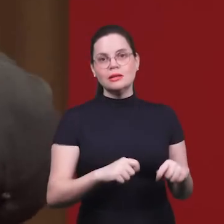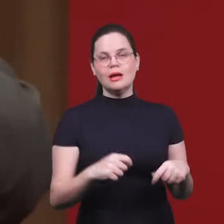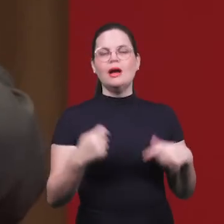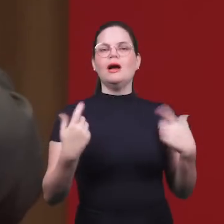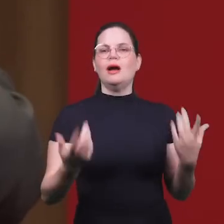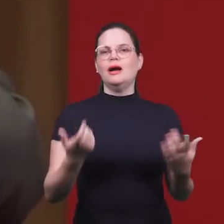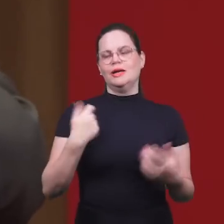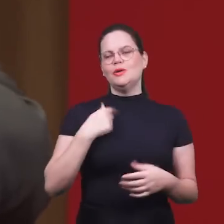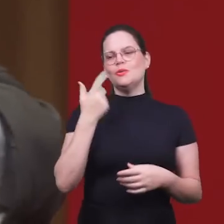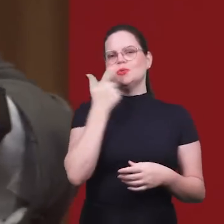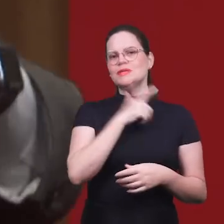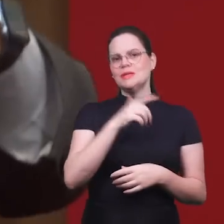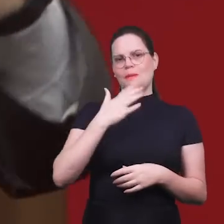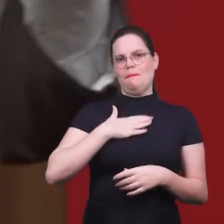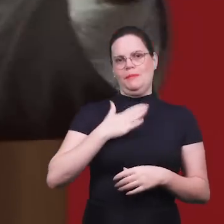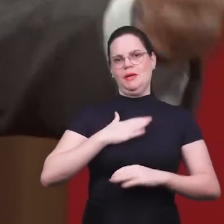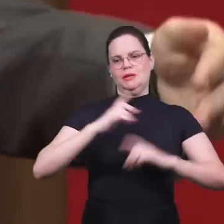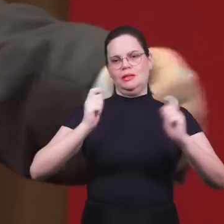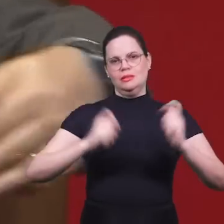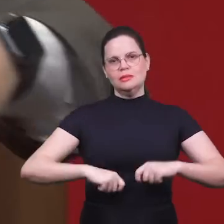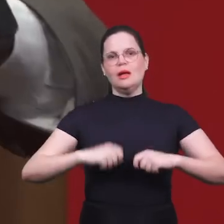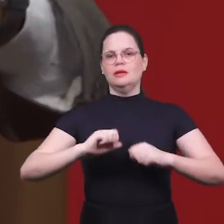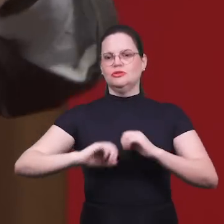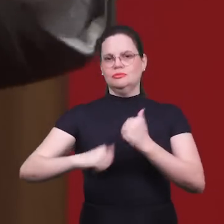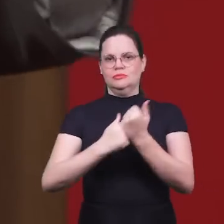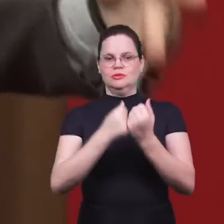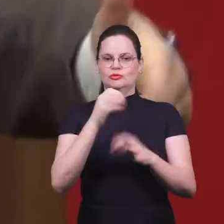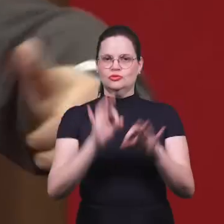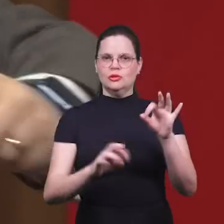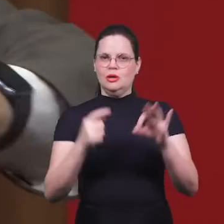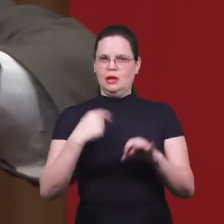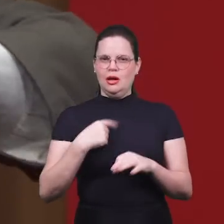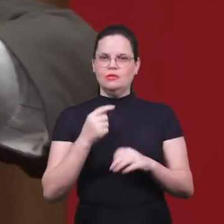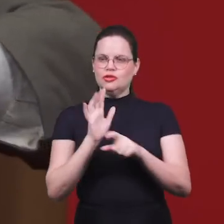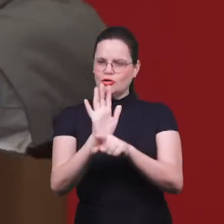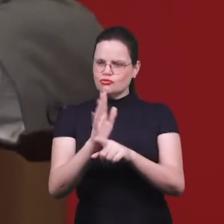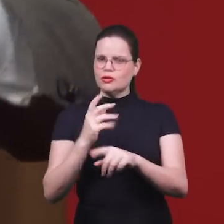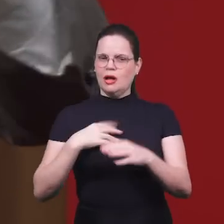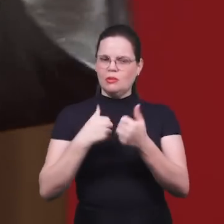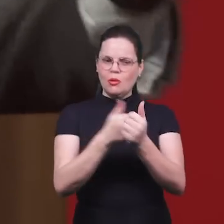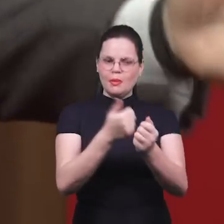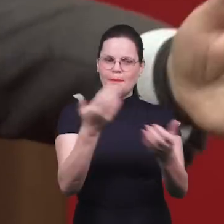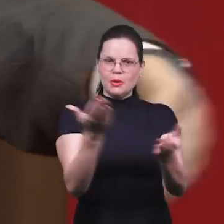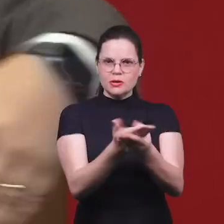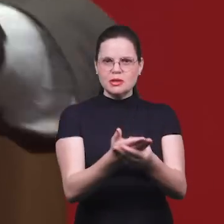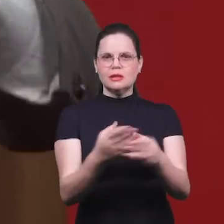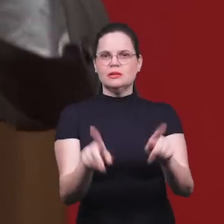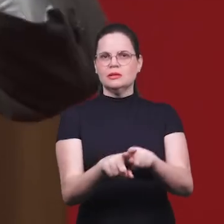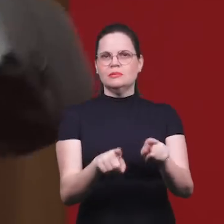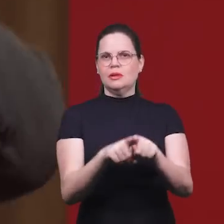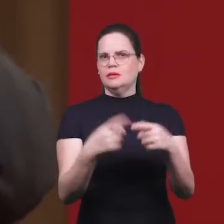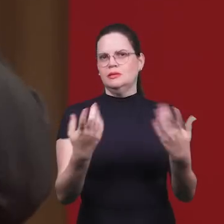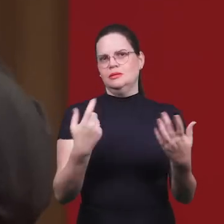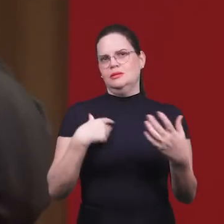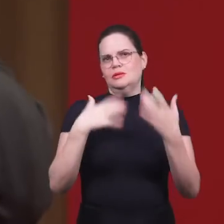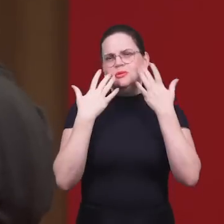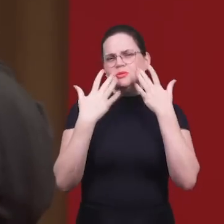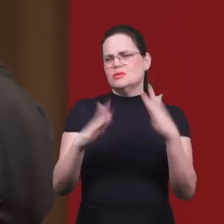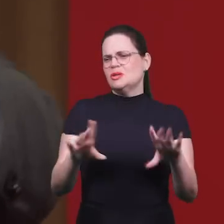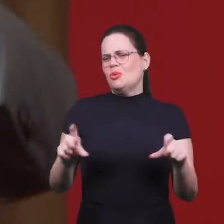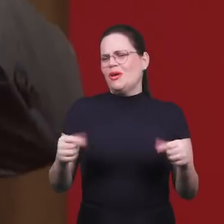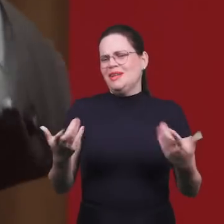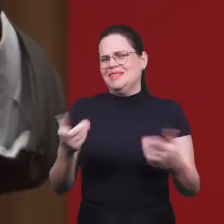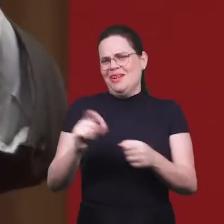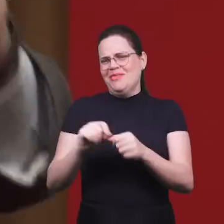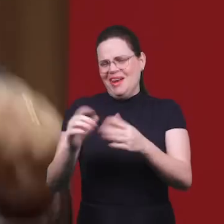minhas competências de assessor jurídico, te ajudar a acompanhar o teu processo, às vezes te acompanhar a fazer, eu não sei bem o que você poderia